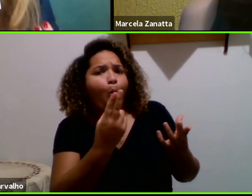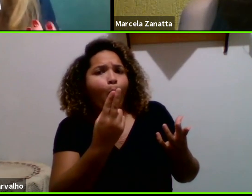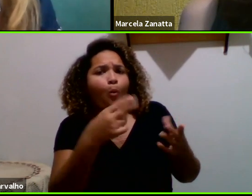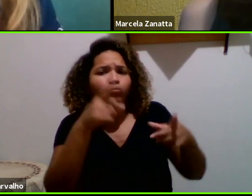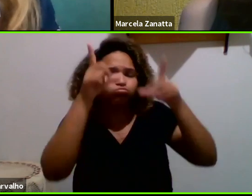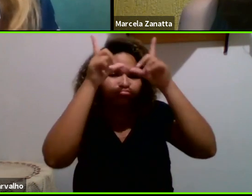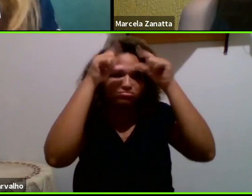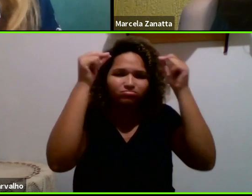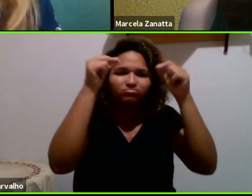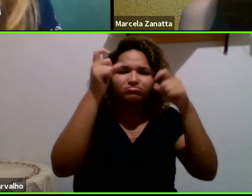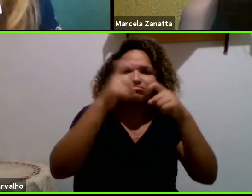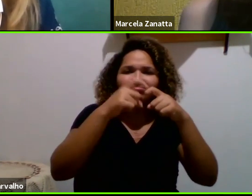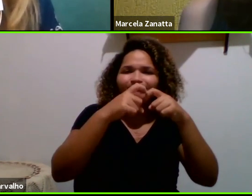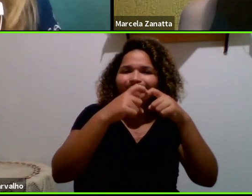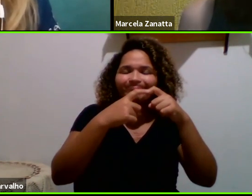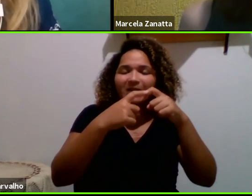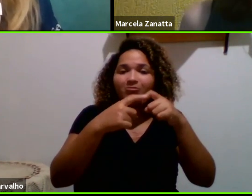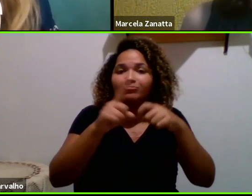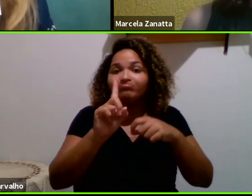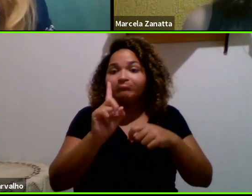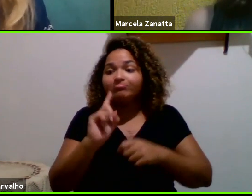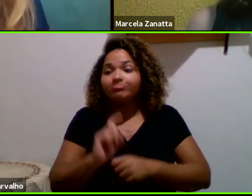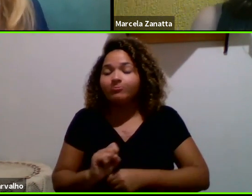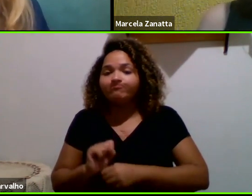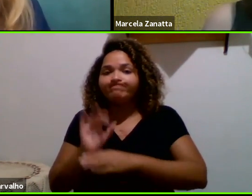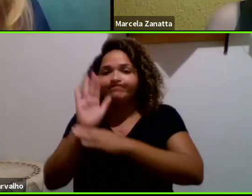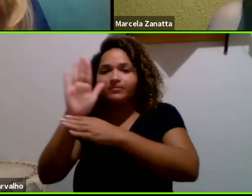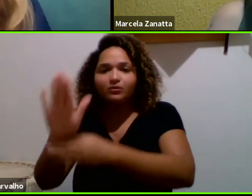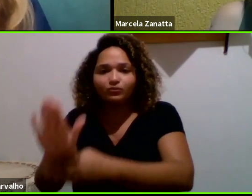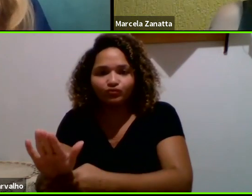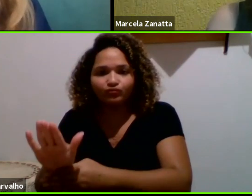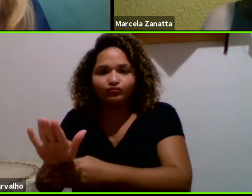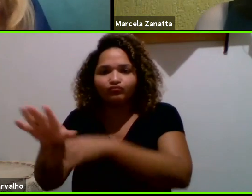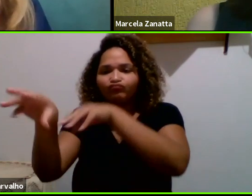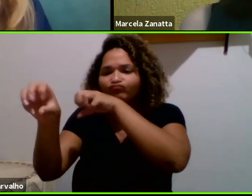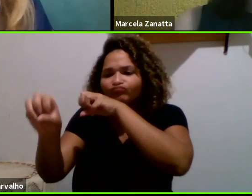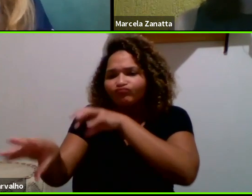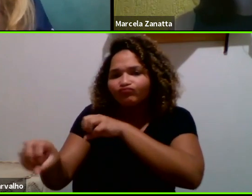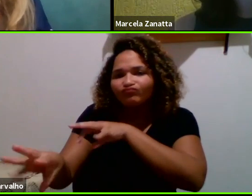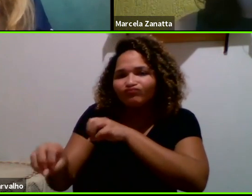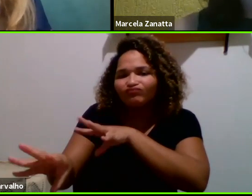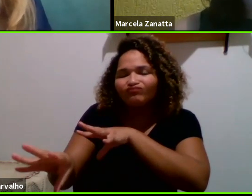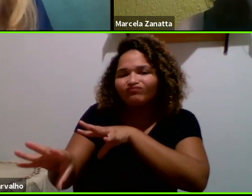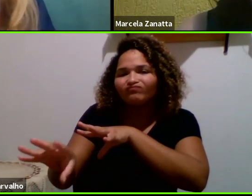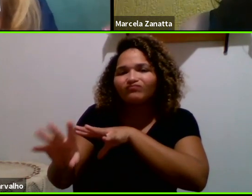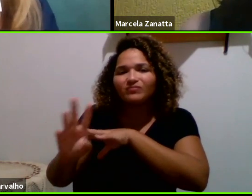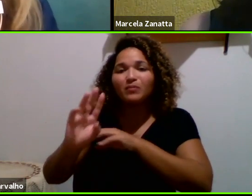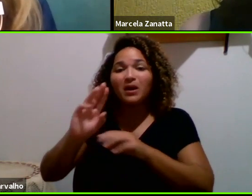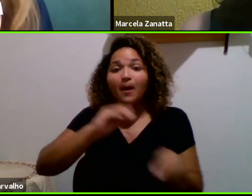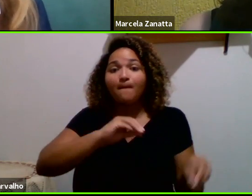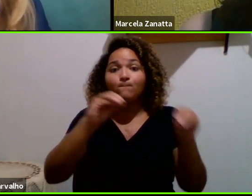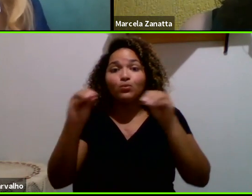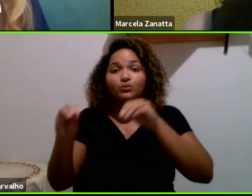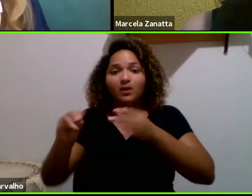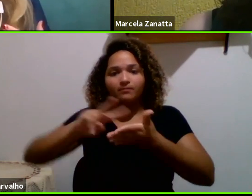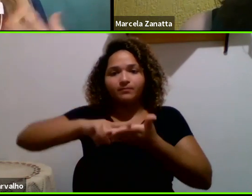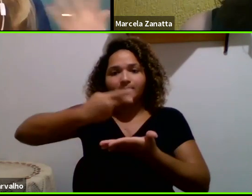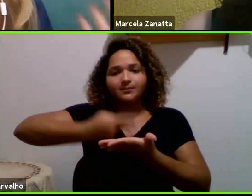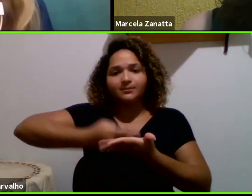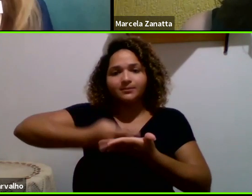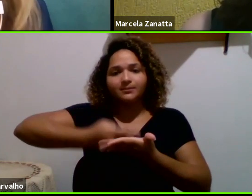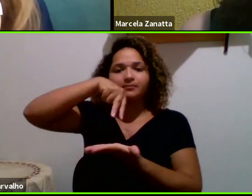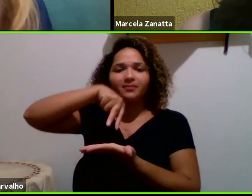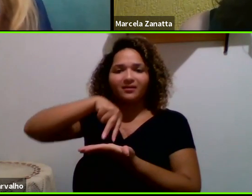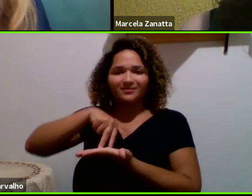não estimulou ou não incentivou que ela mudasse de posição. Além de outros resultados